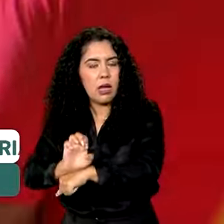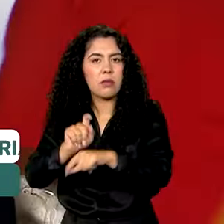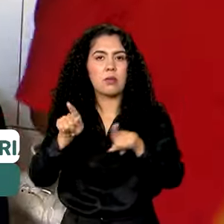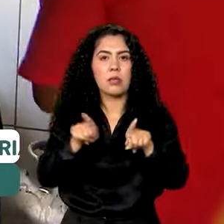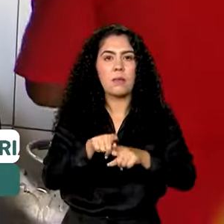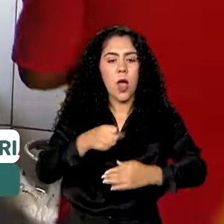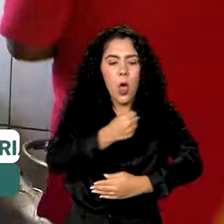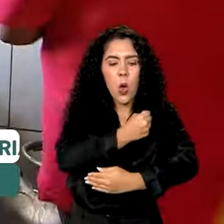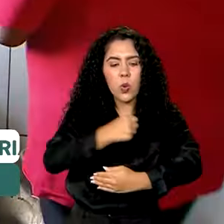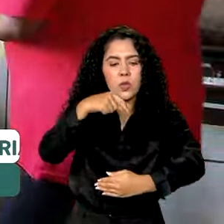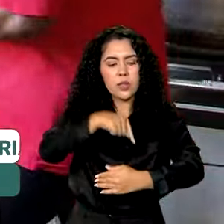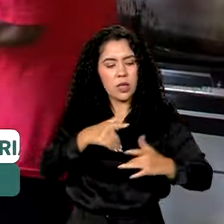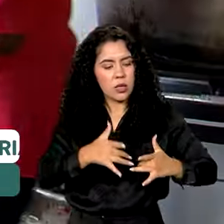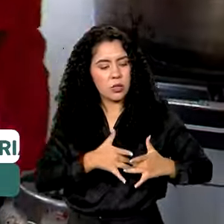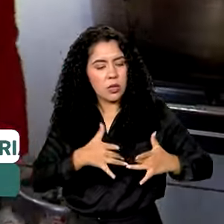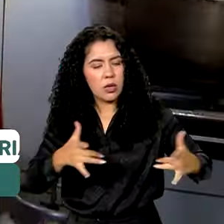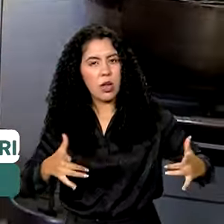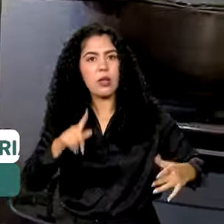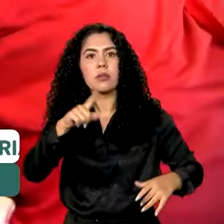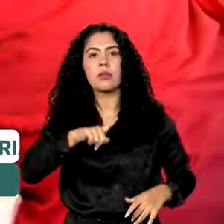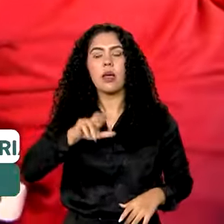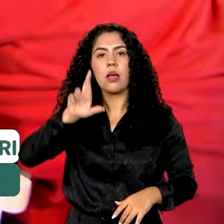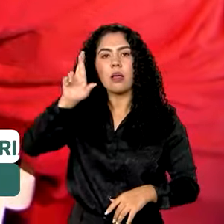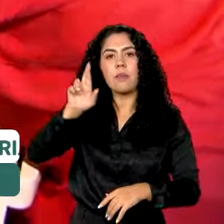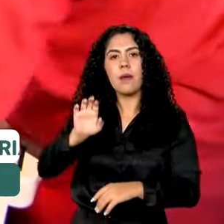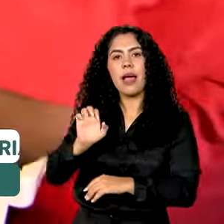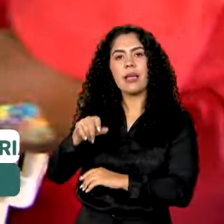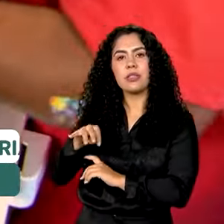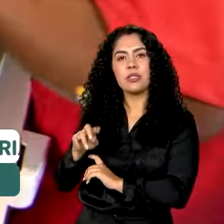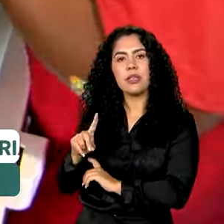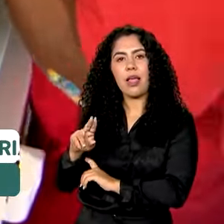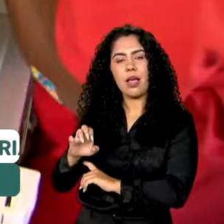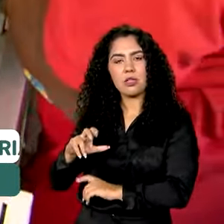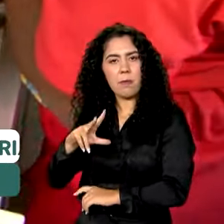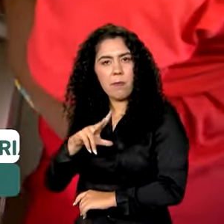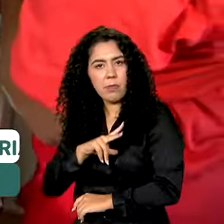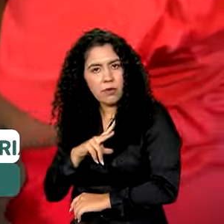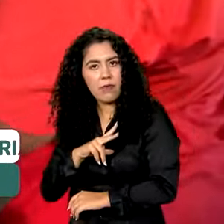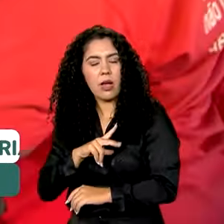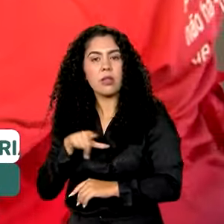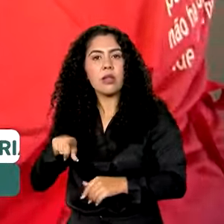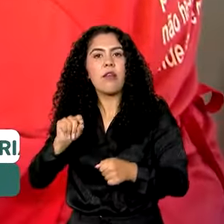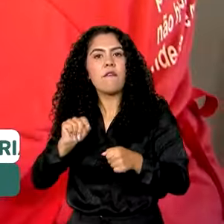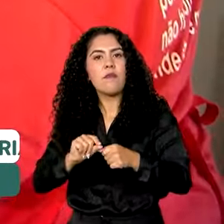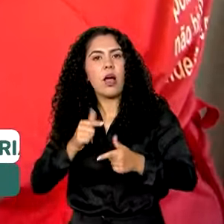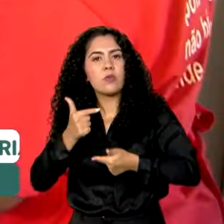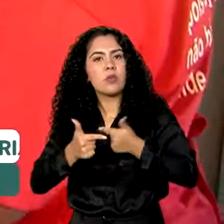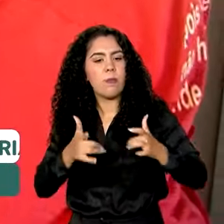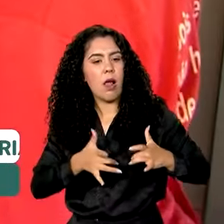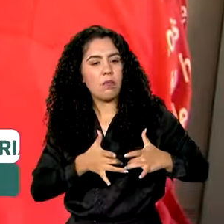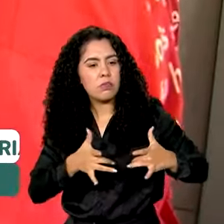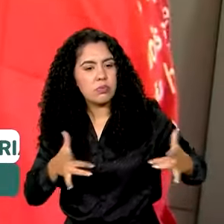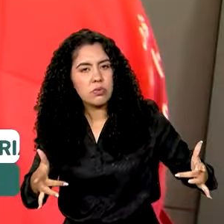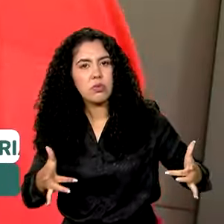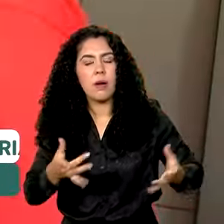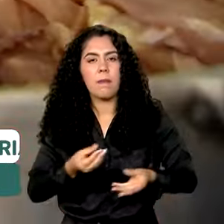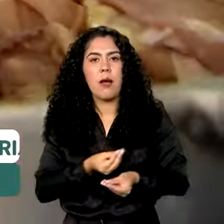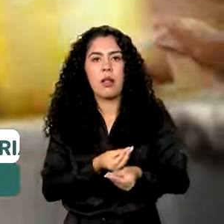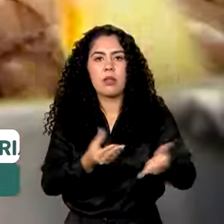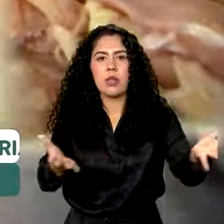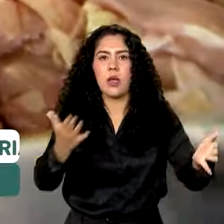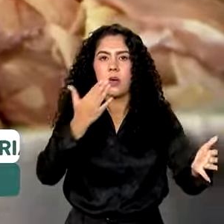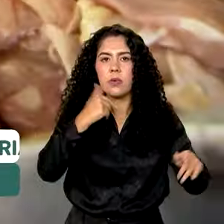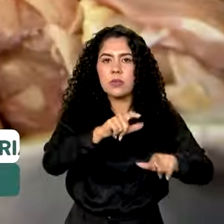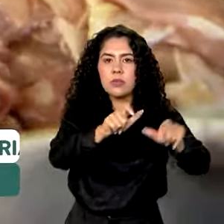solidárias são geridas por entidades privadas que prestam um trabalho voluntário para garantir refeições às pessoas